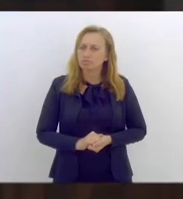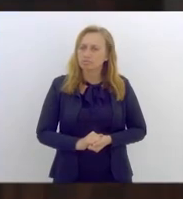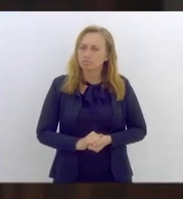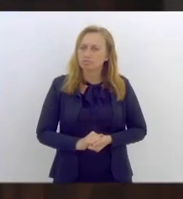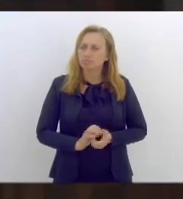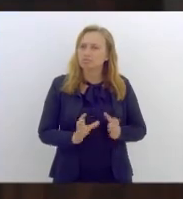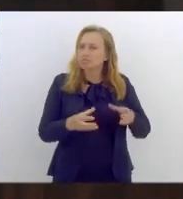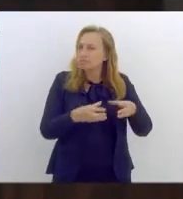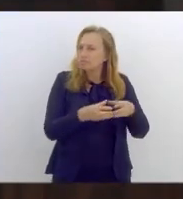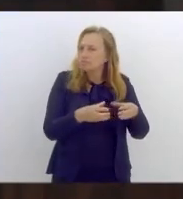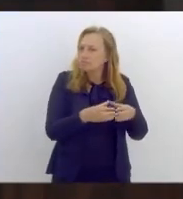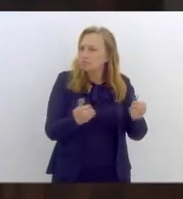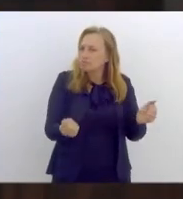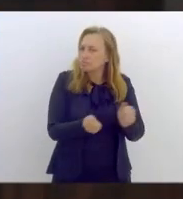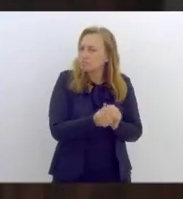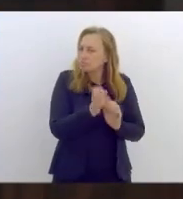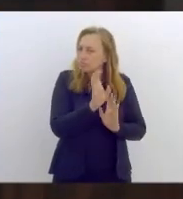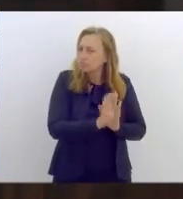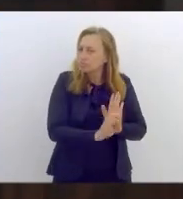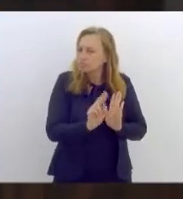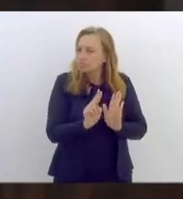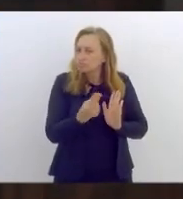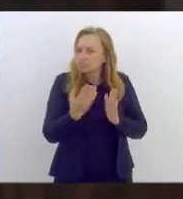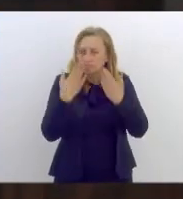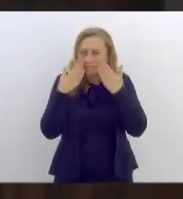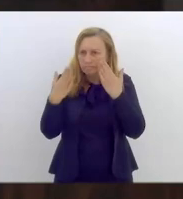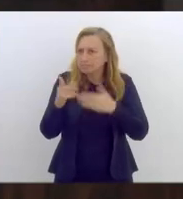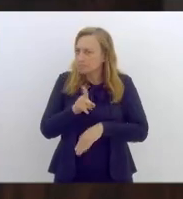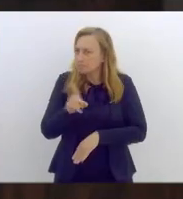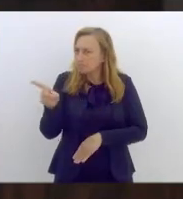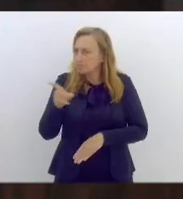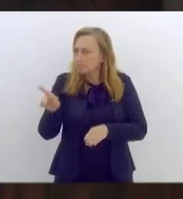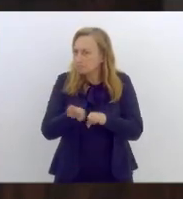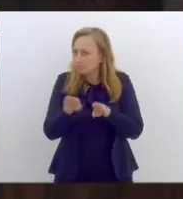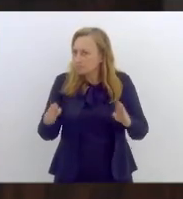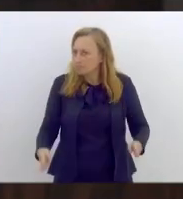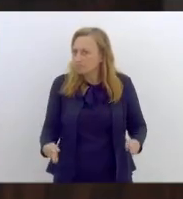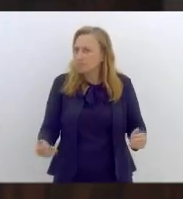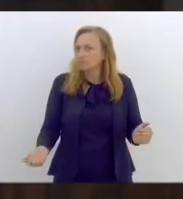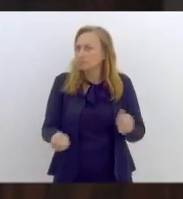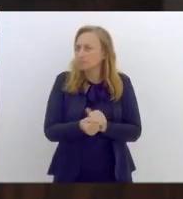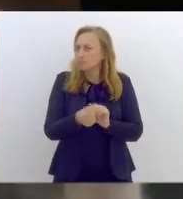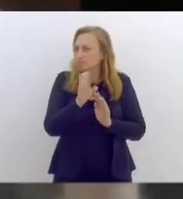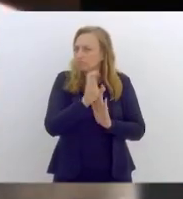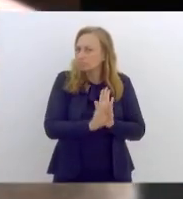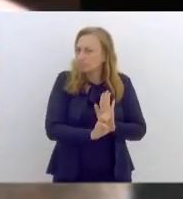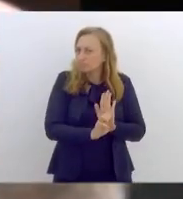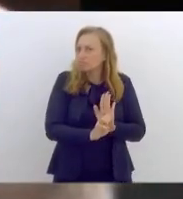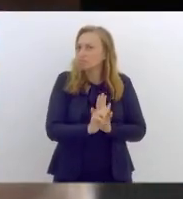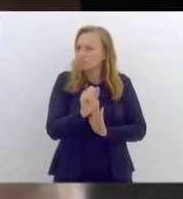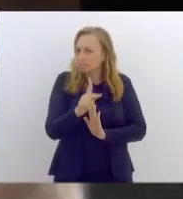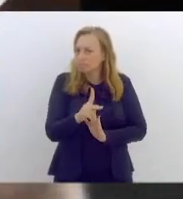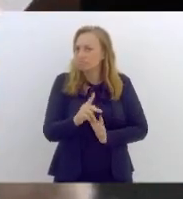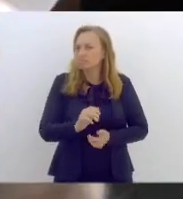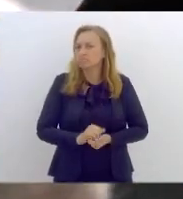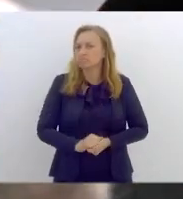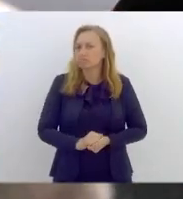da comissão com emendas ou apresentadas lá na mesa com emendas Ok